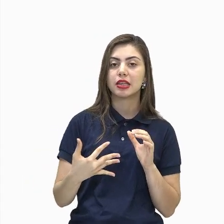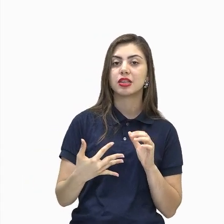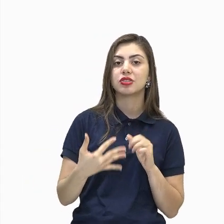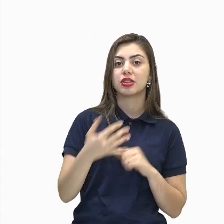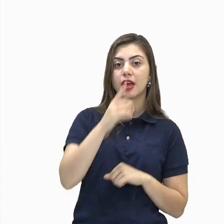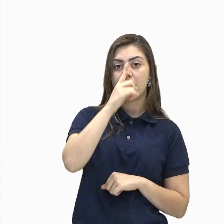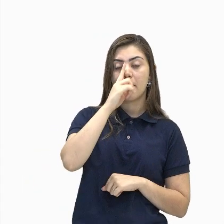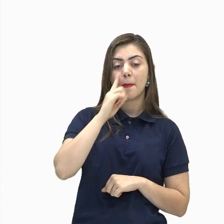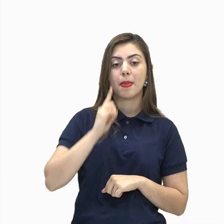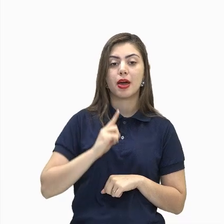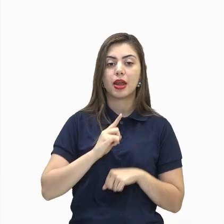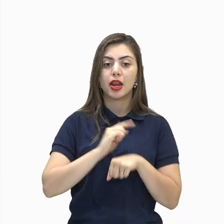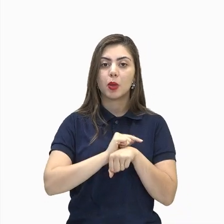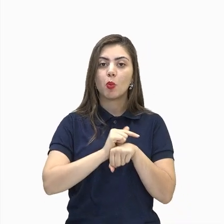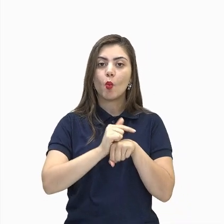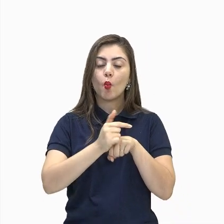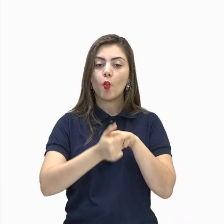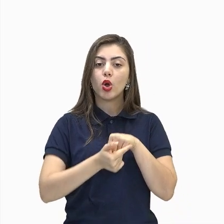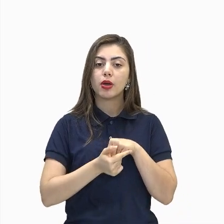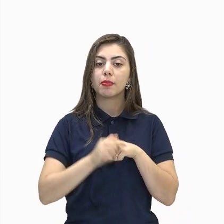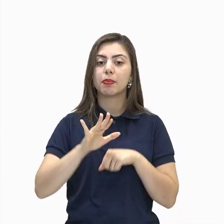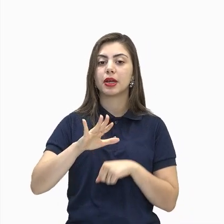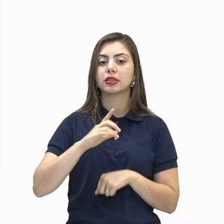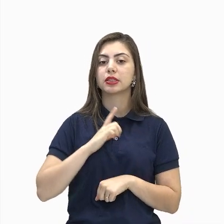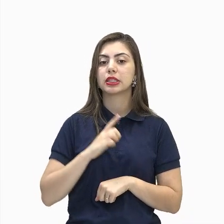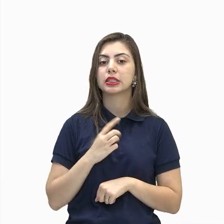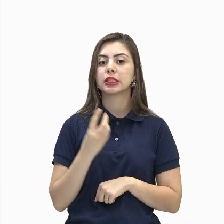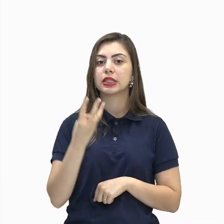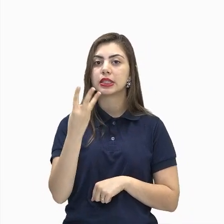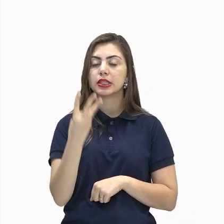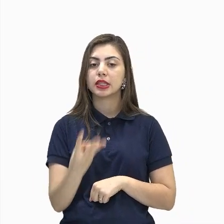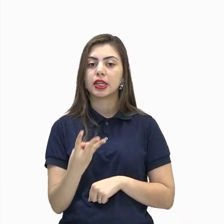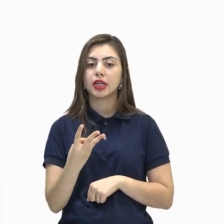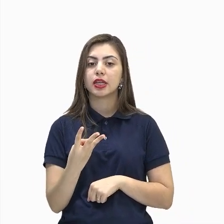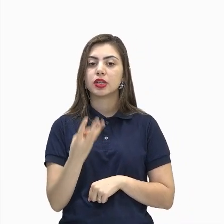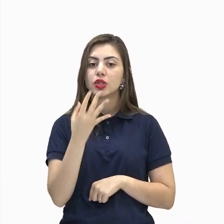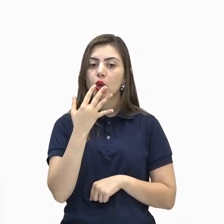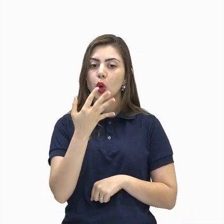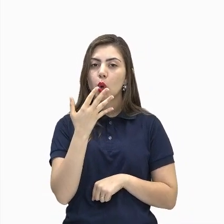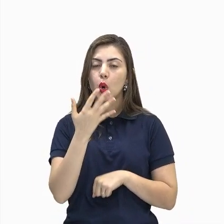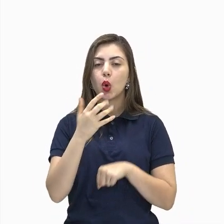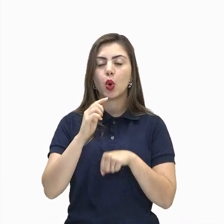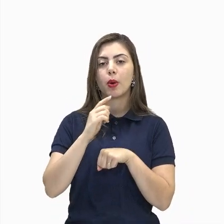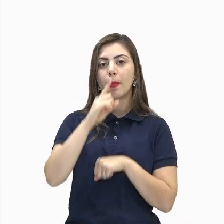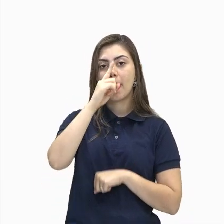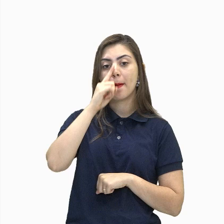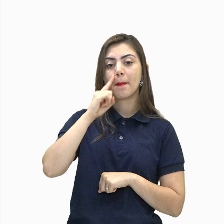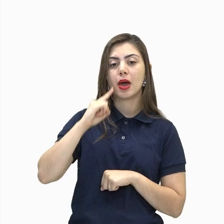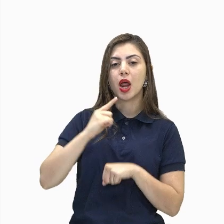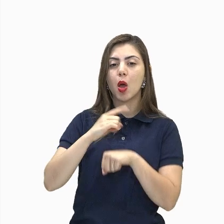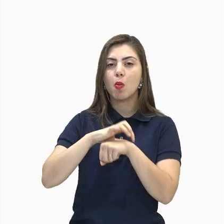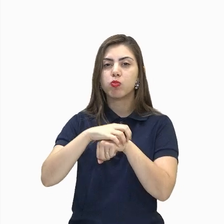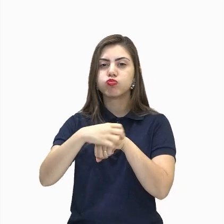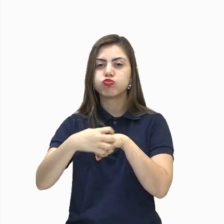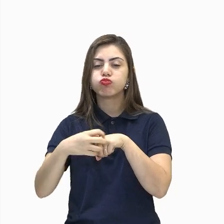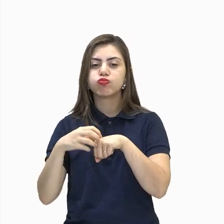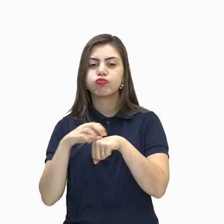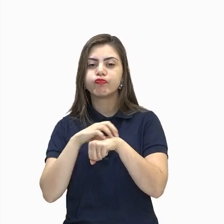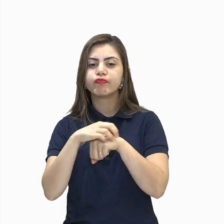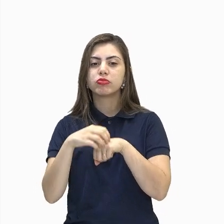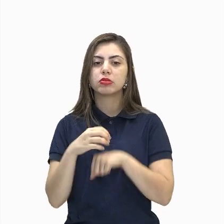lisa, 3 ervilhas que apresentavam a característica amarela e rugosa, 3 ervilhas com